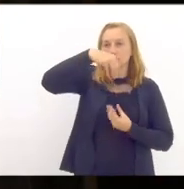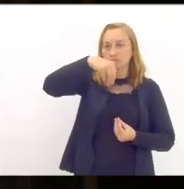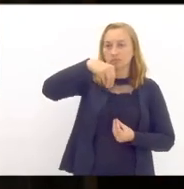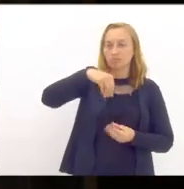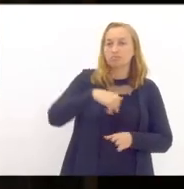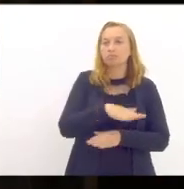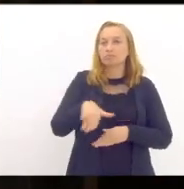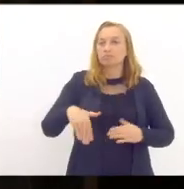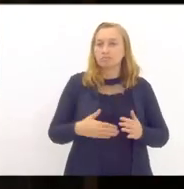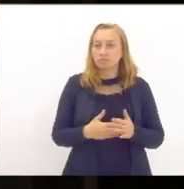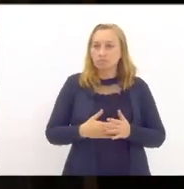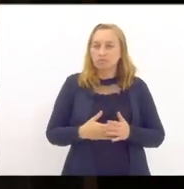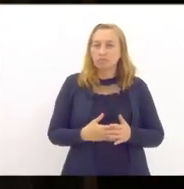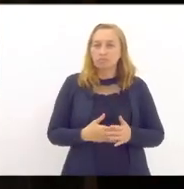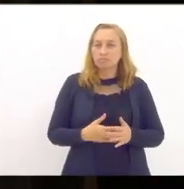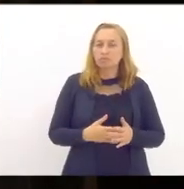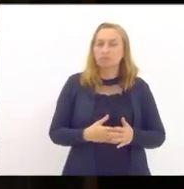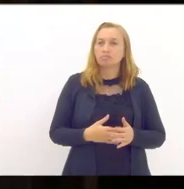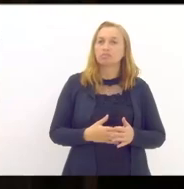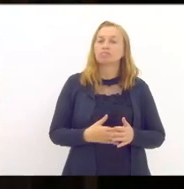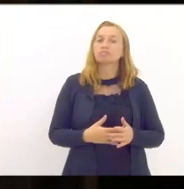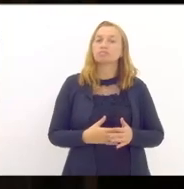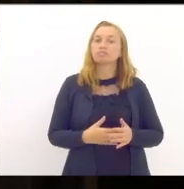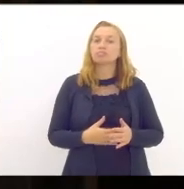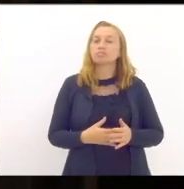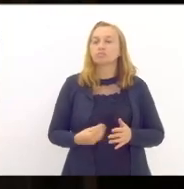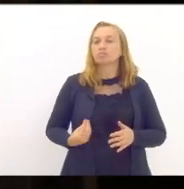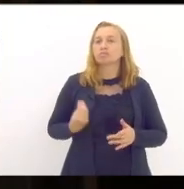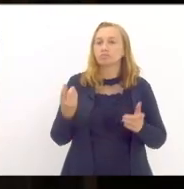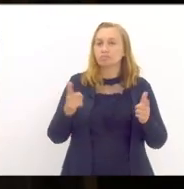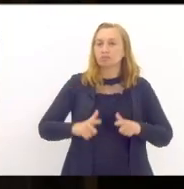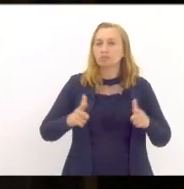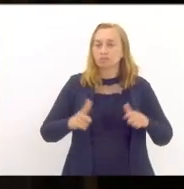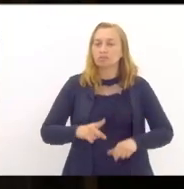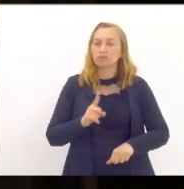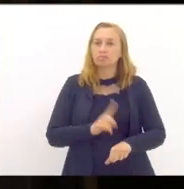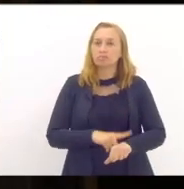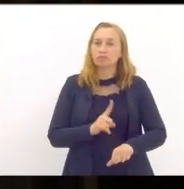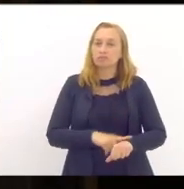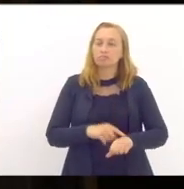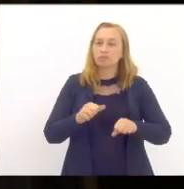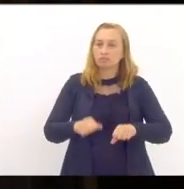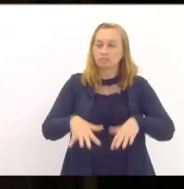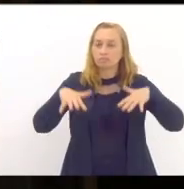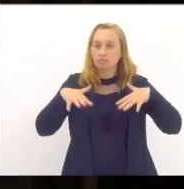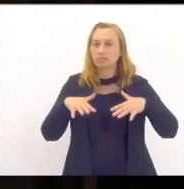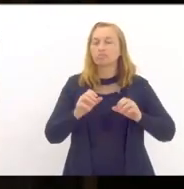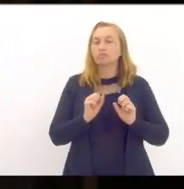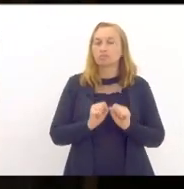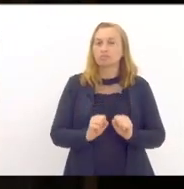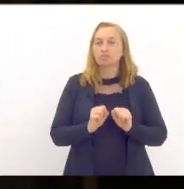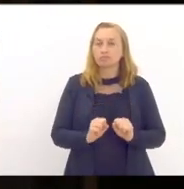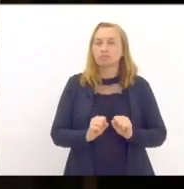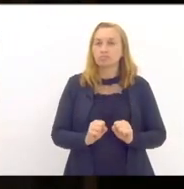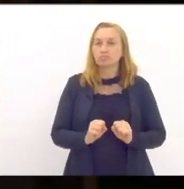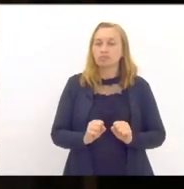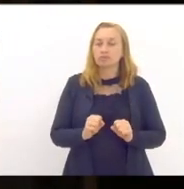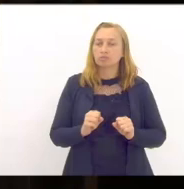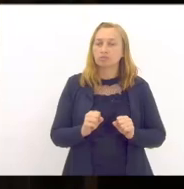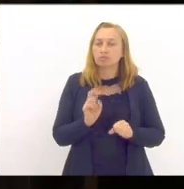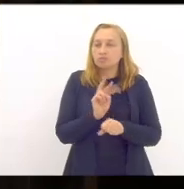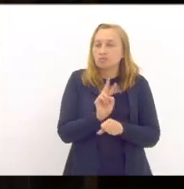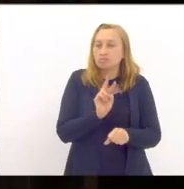essas seres iluminados que devem estar aqui nesse momento, nesse plenário, eles possam